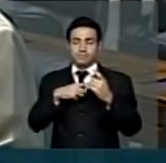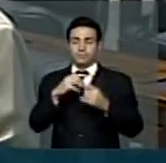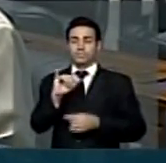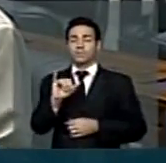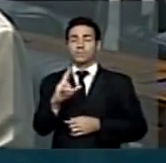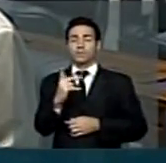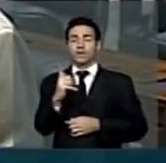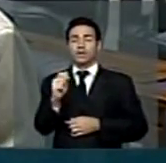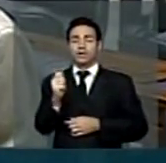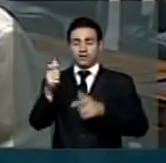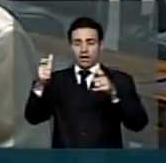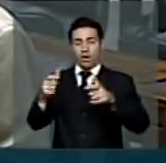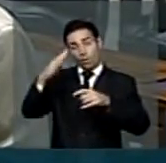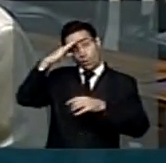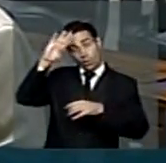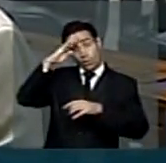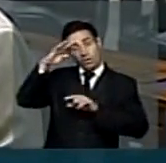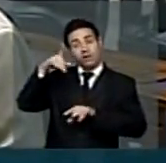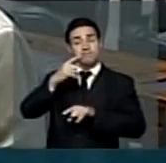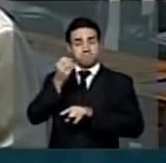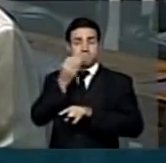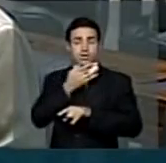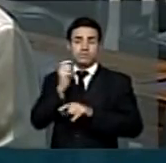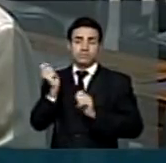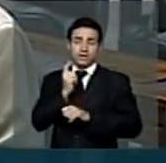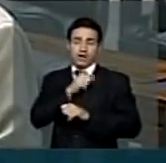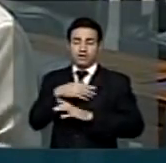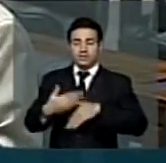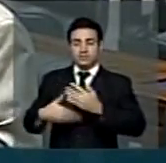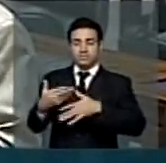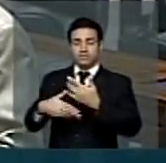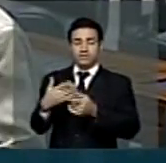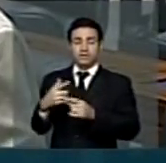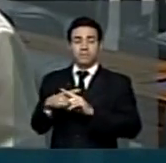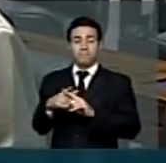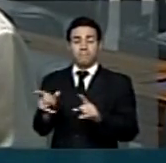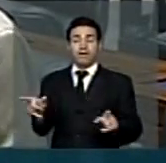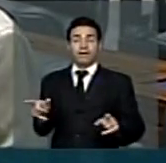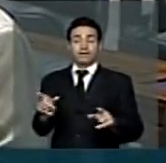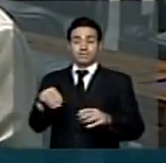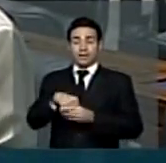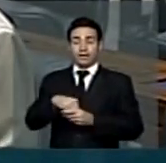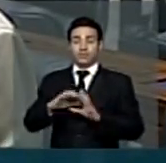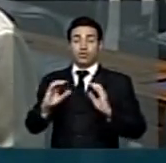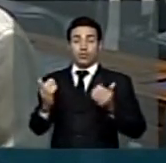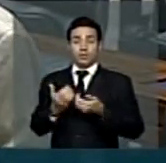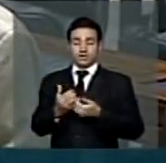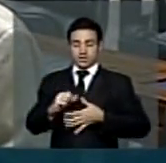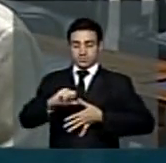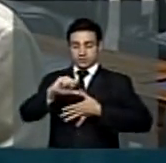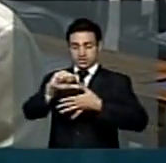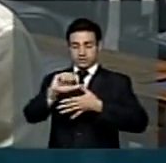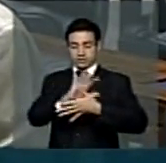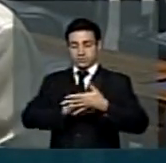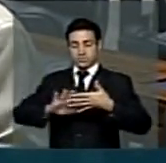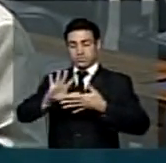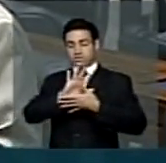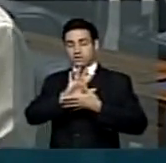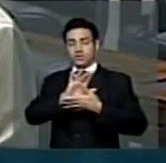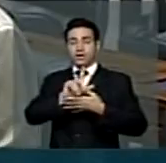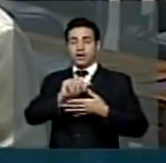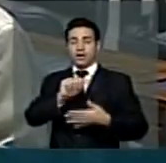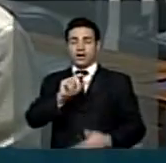tem tanto potencial para se desenvolver, gerando dentro da nossa comunidade latino-americana